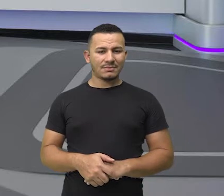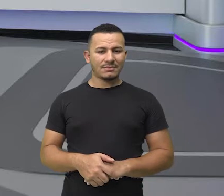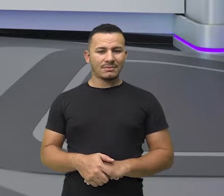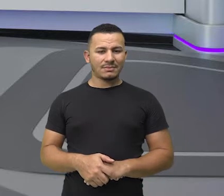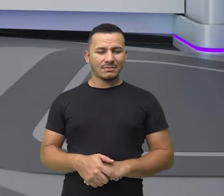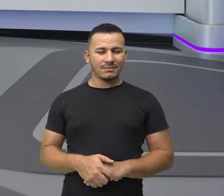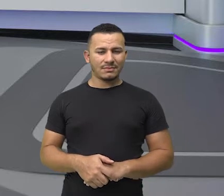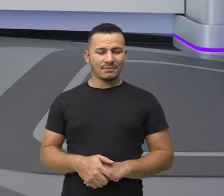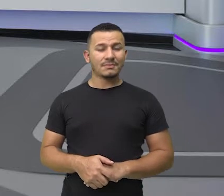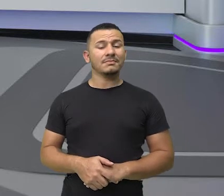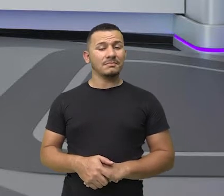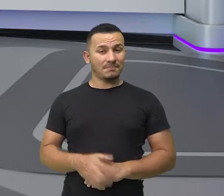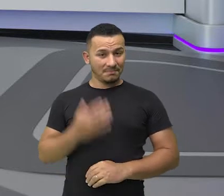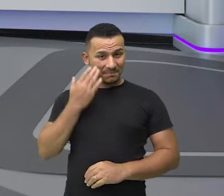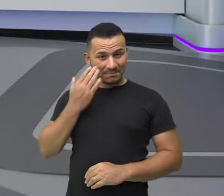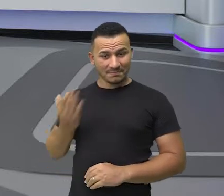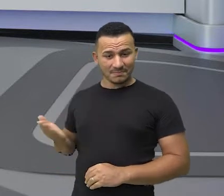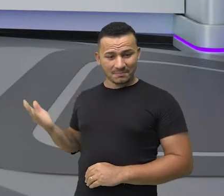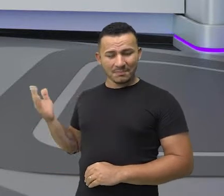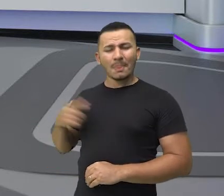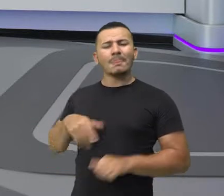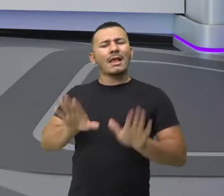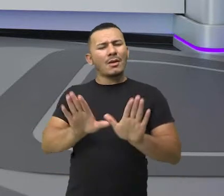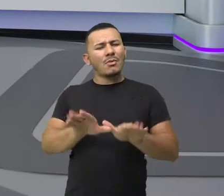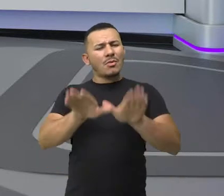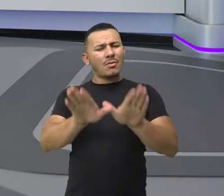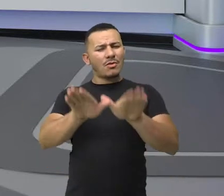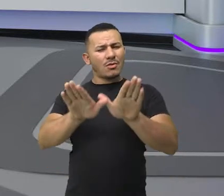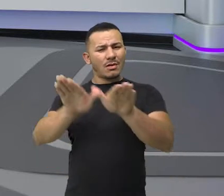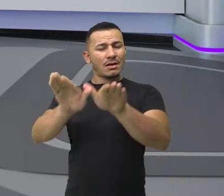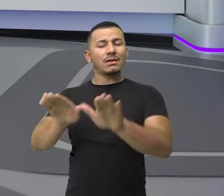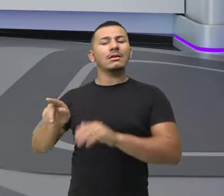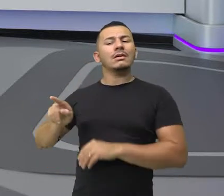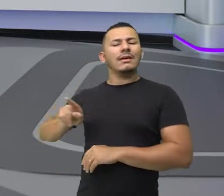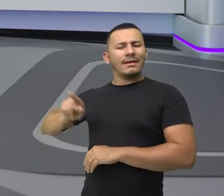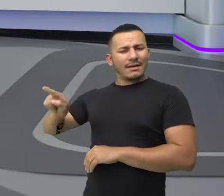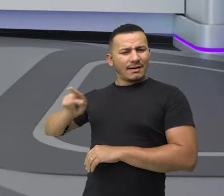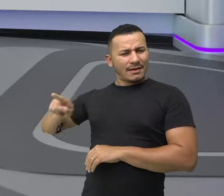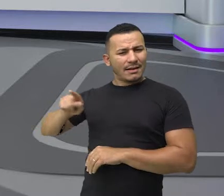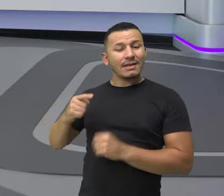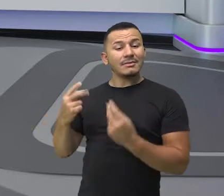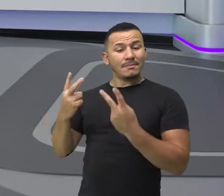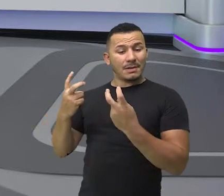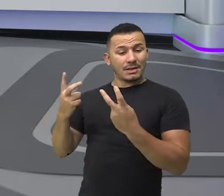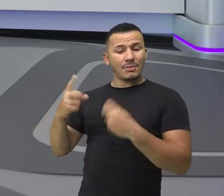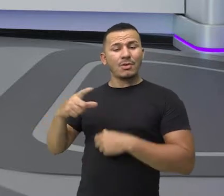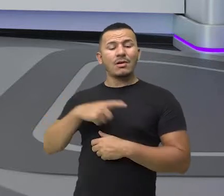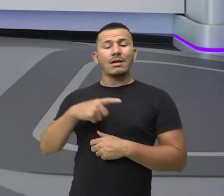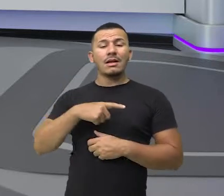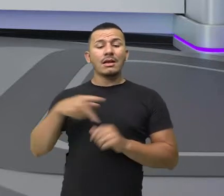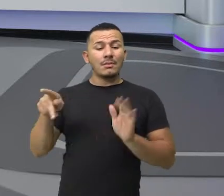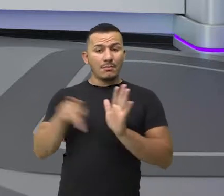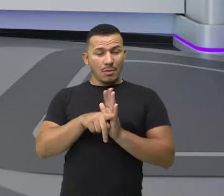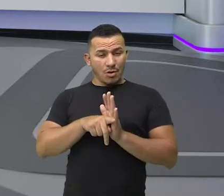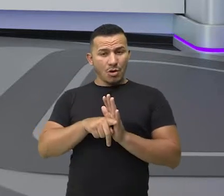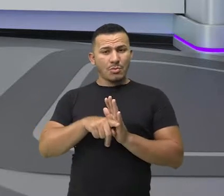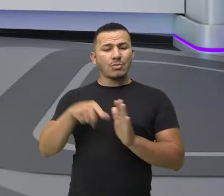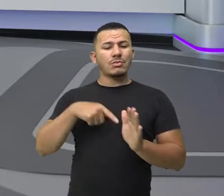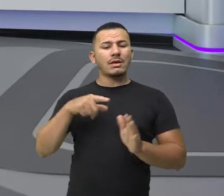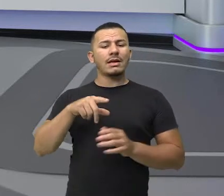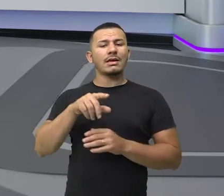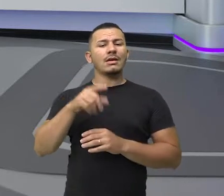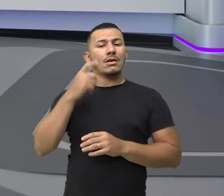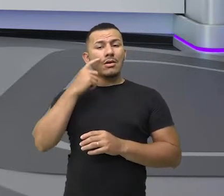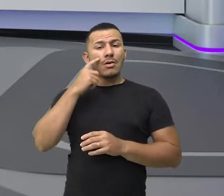surgir. Olha a borboleta. Então, olha só, observe bem os eixos aí que estão centrados